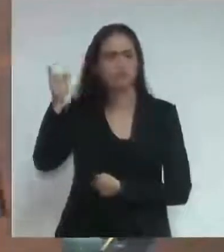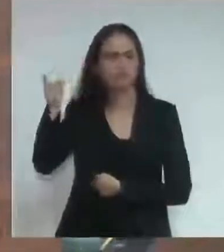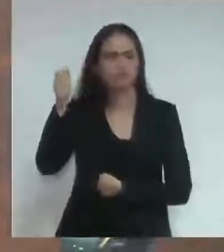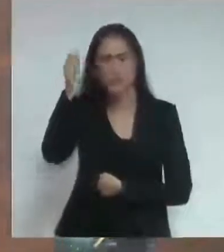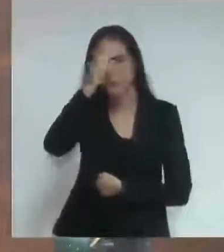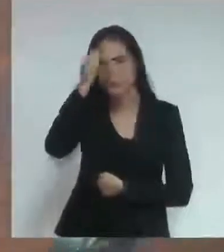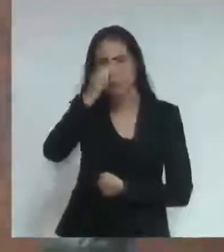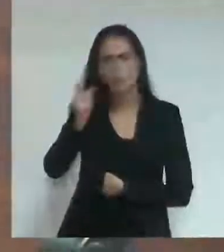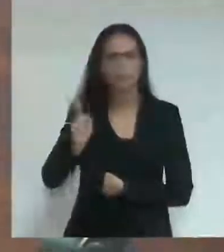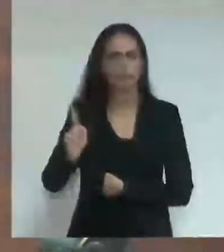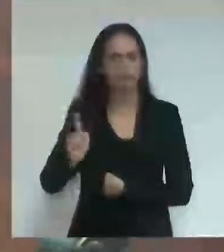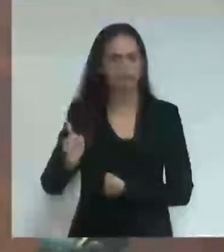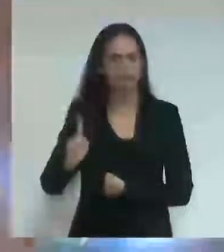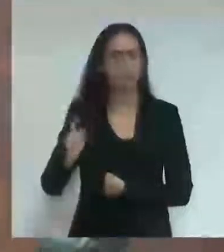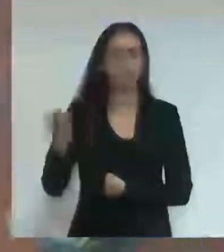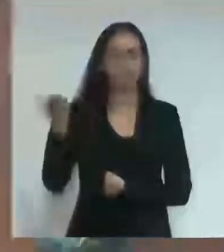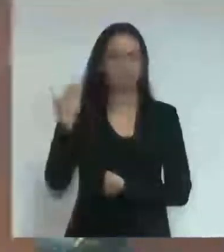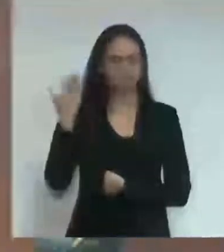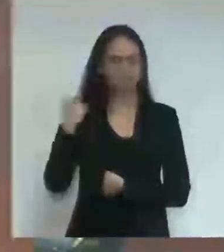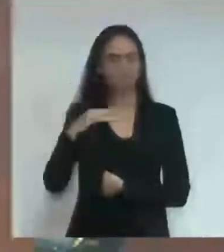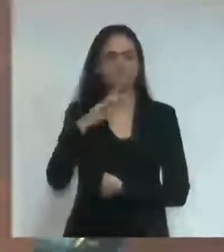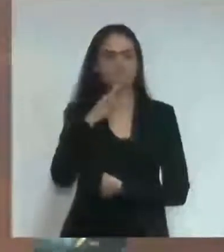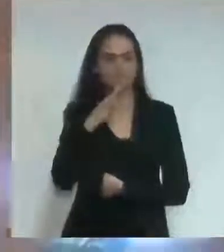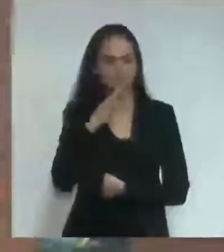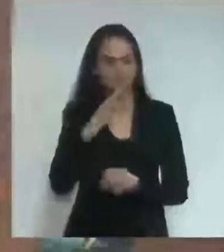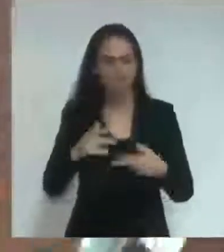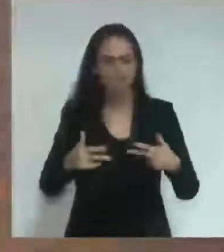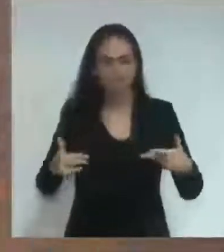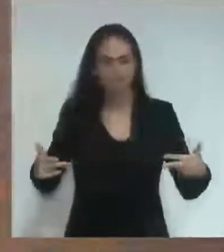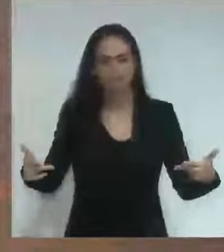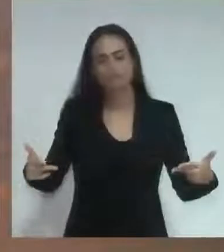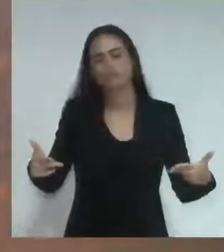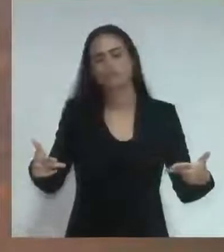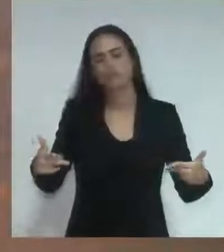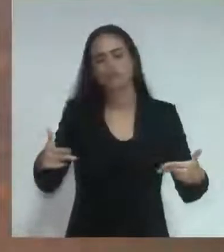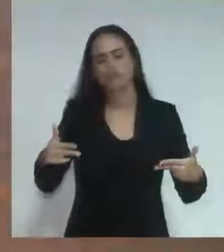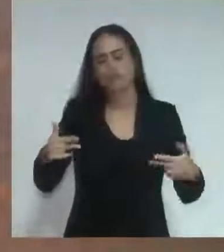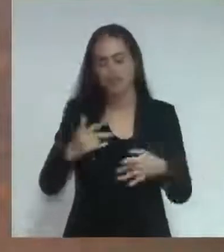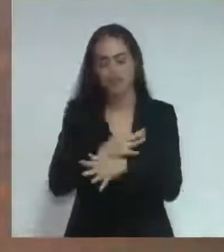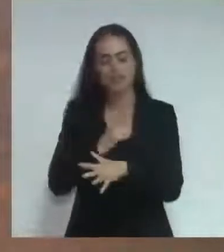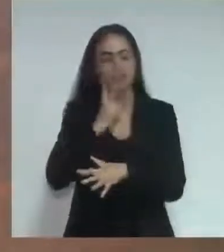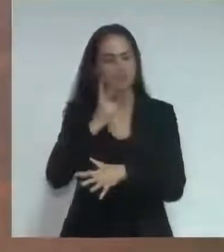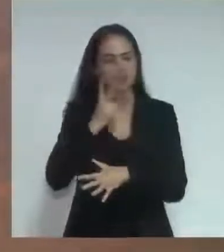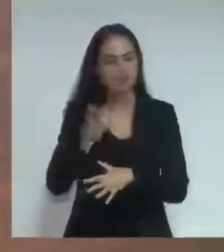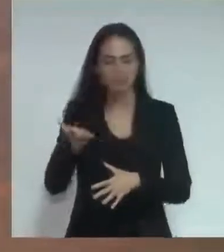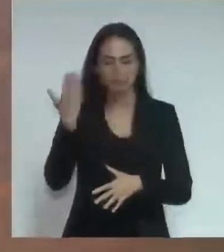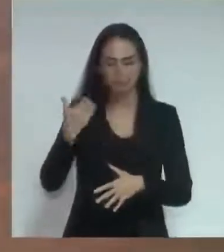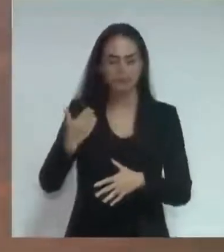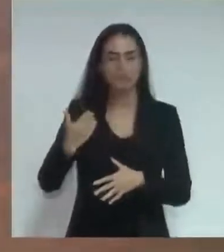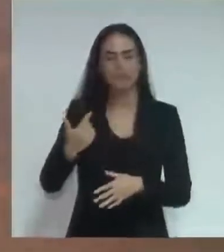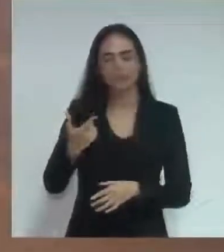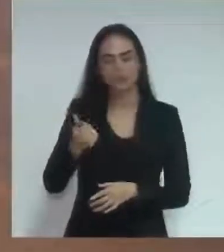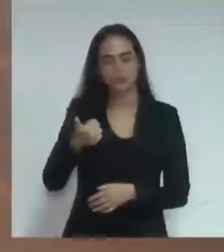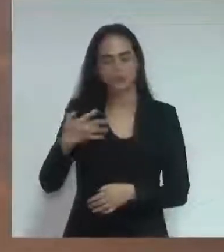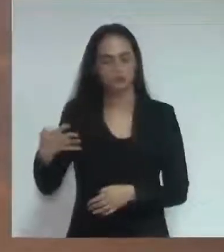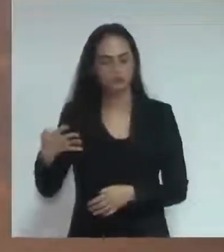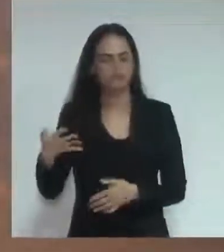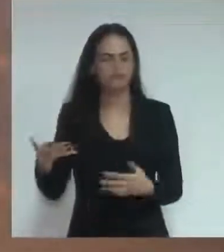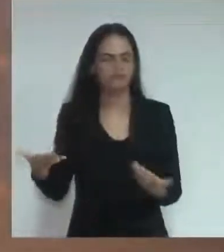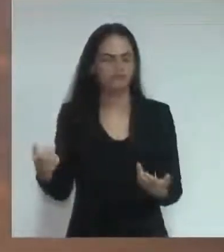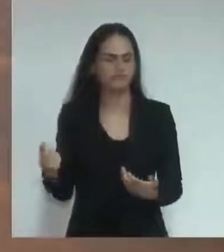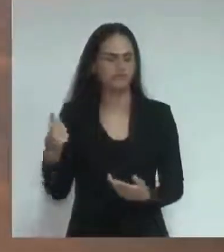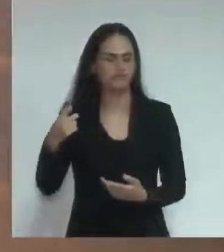qual era a condição da cidade naquele final de 2014. Então, vai com essa conversa para lá.